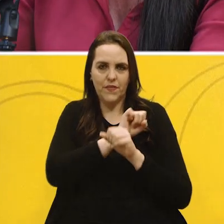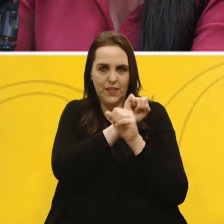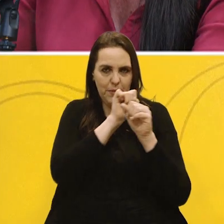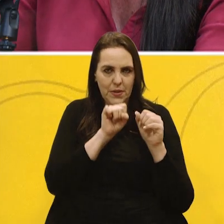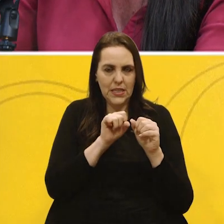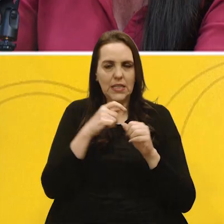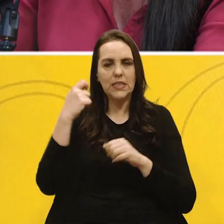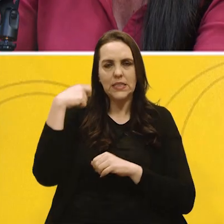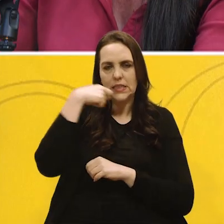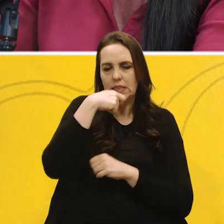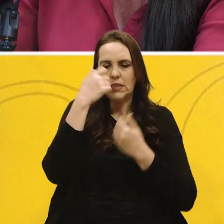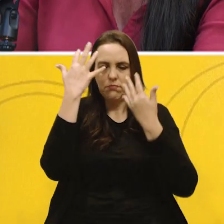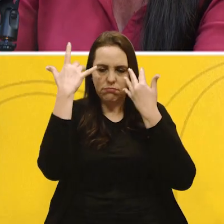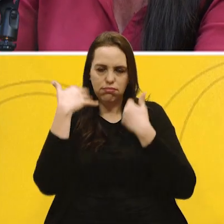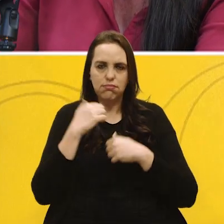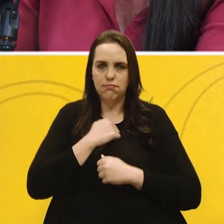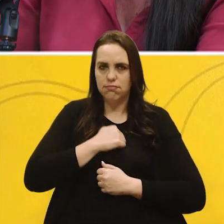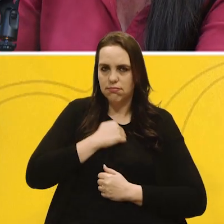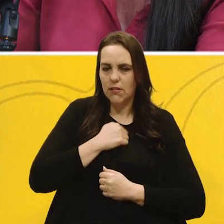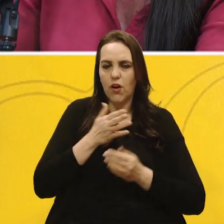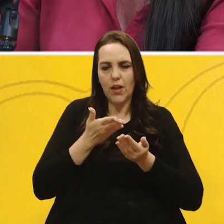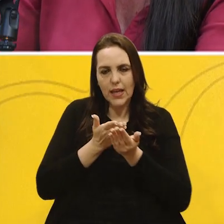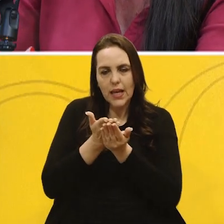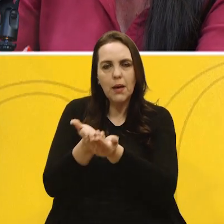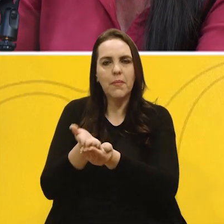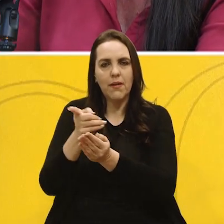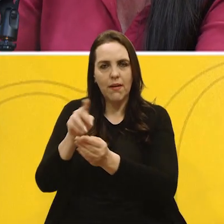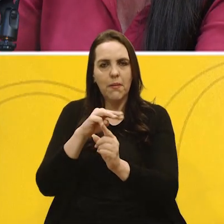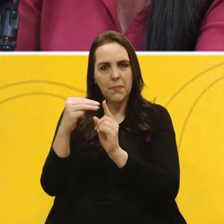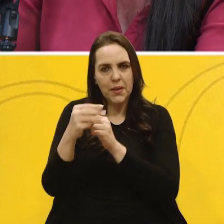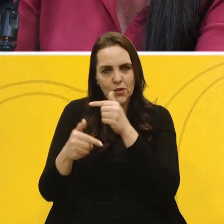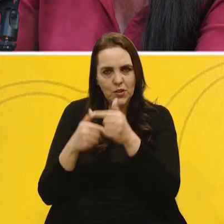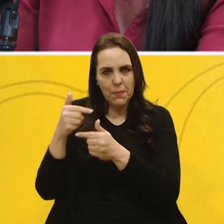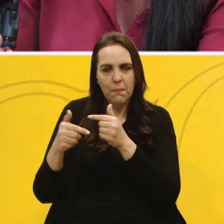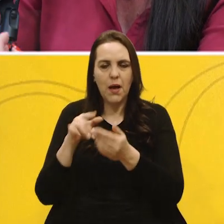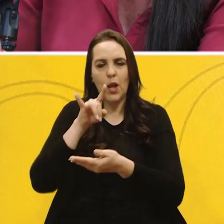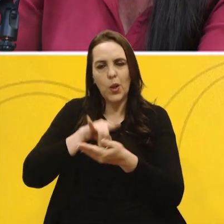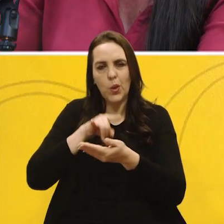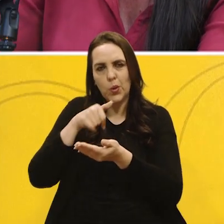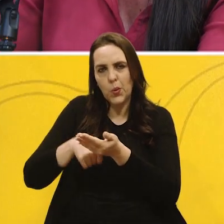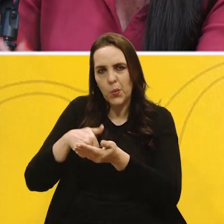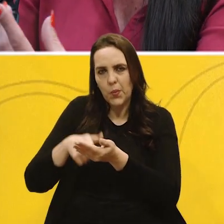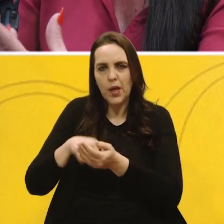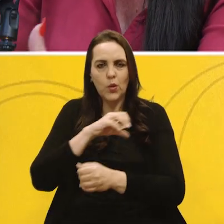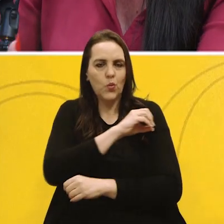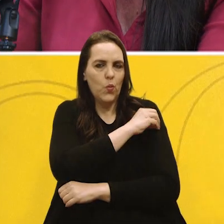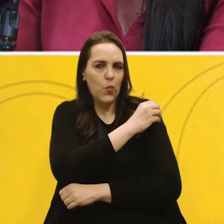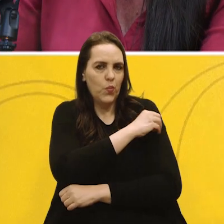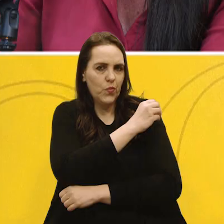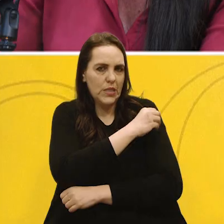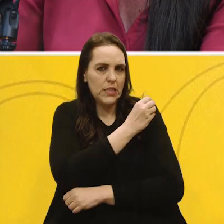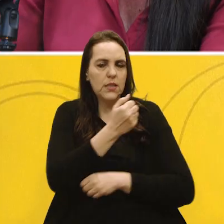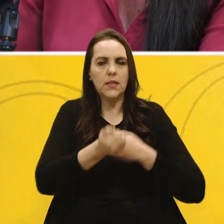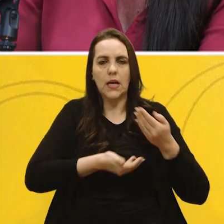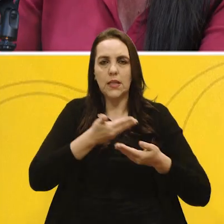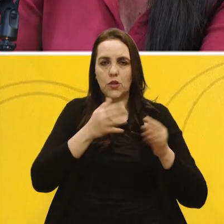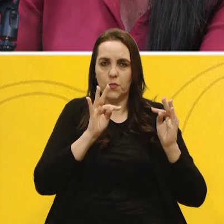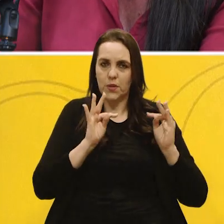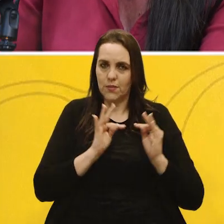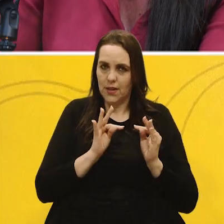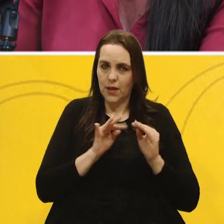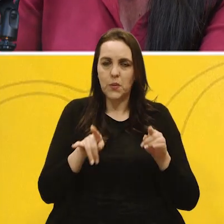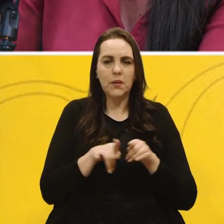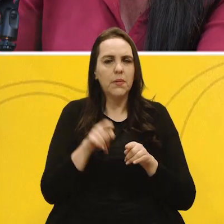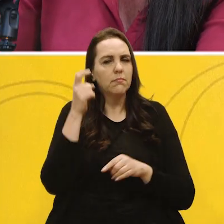manhã, a higiene pessoal, encaminhamento para mercado de trabalho, documentação, oficinas. Tem os atendimentos técnicos que